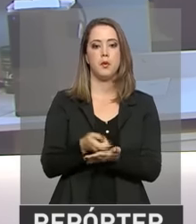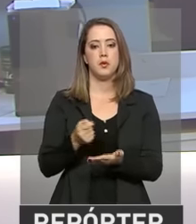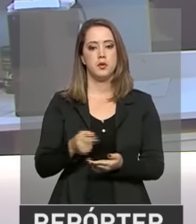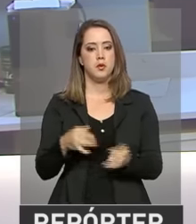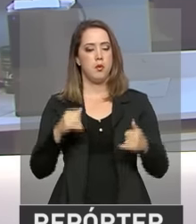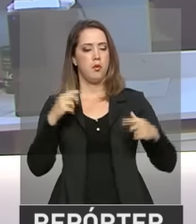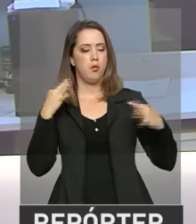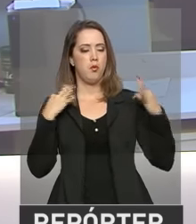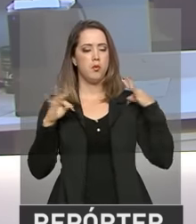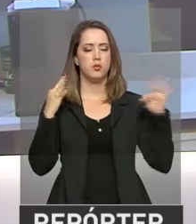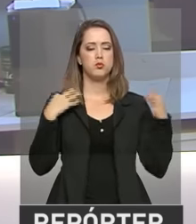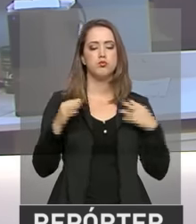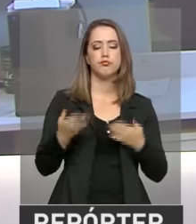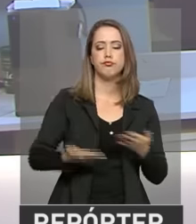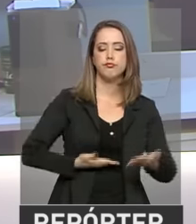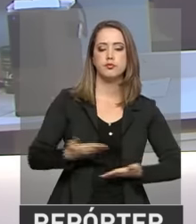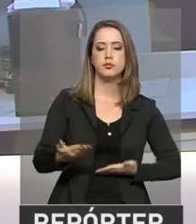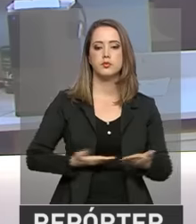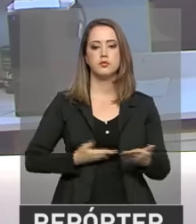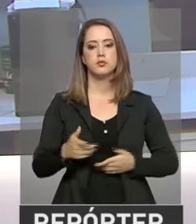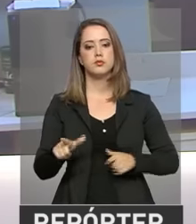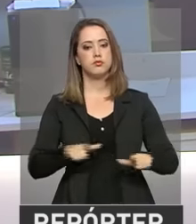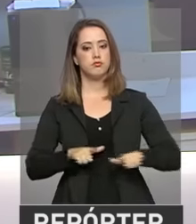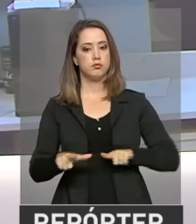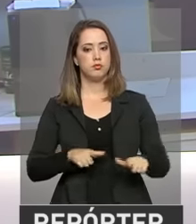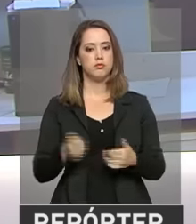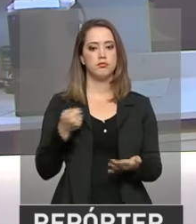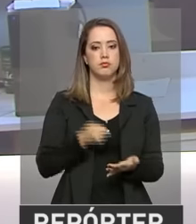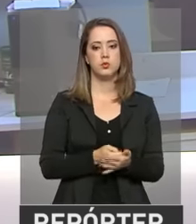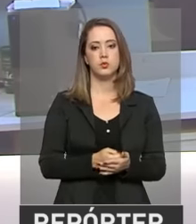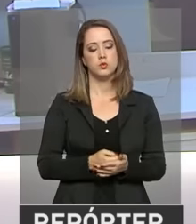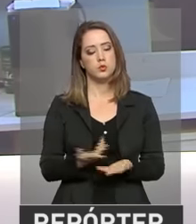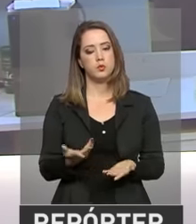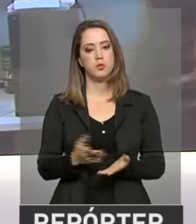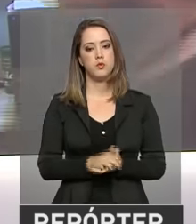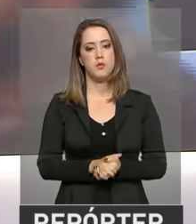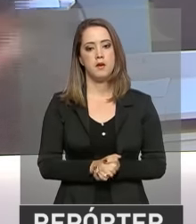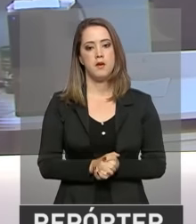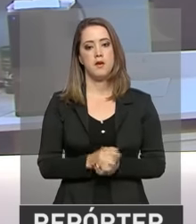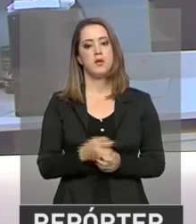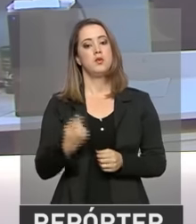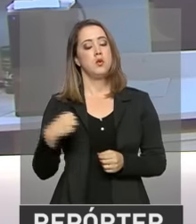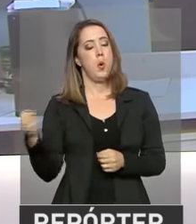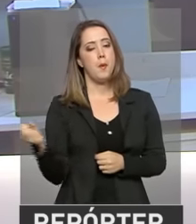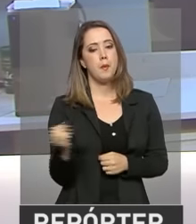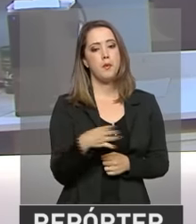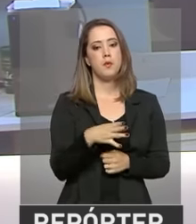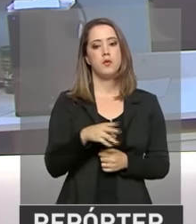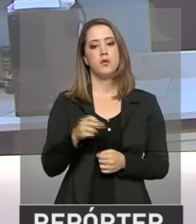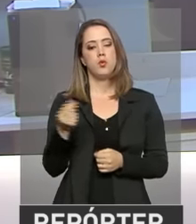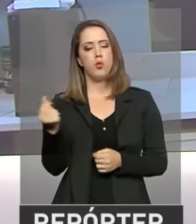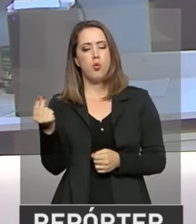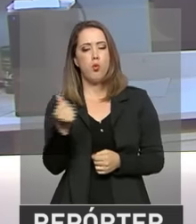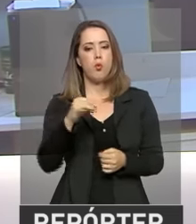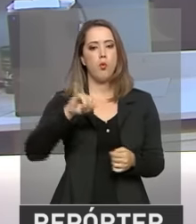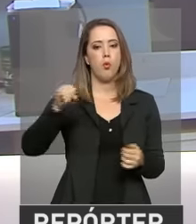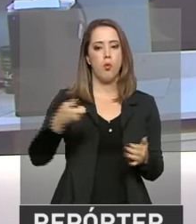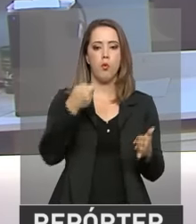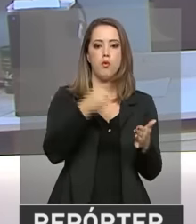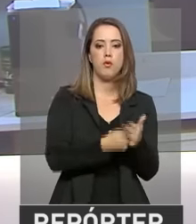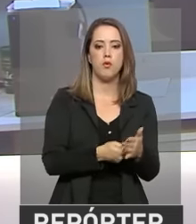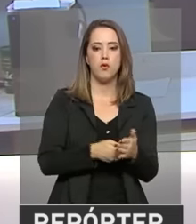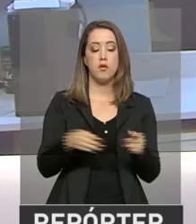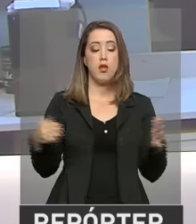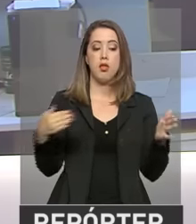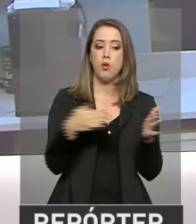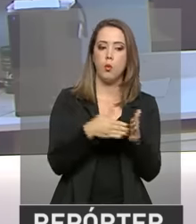de turismo negócios serviço treinamento ou missões oficiais a nova alíquota vale para gastos limitados a R